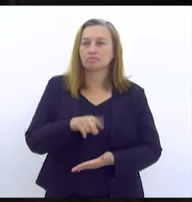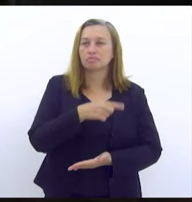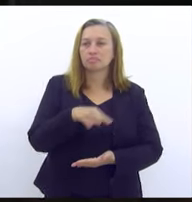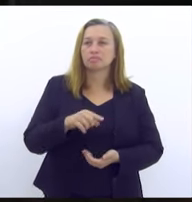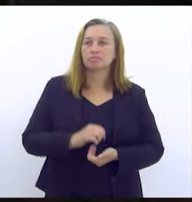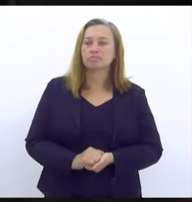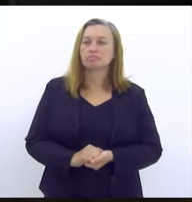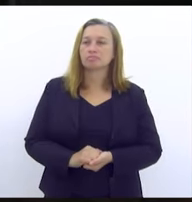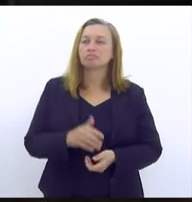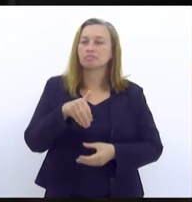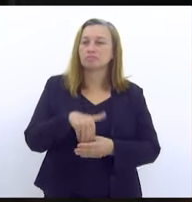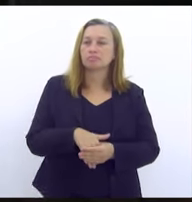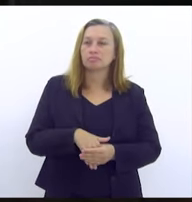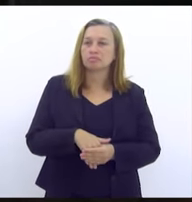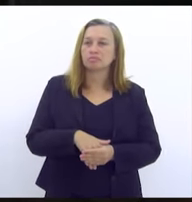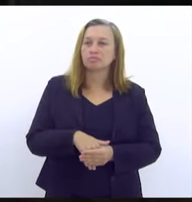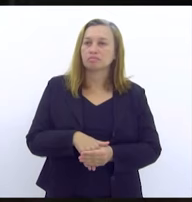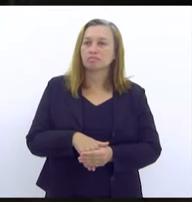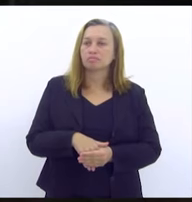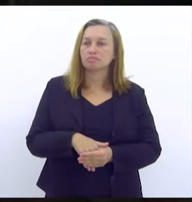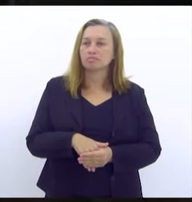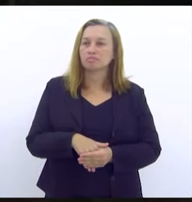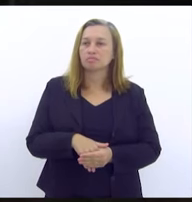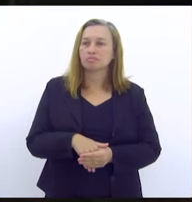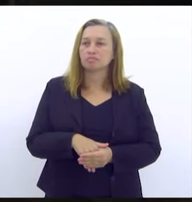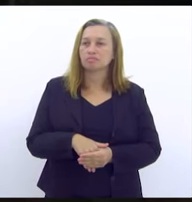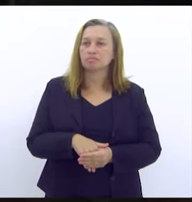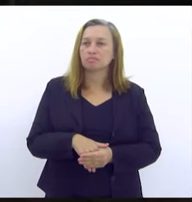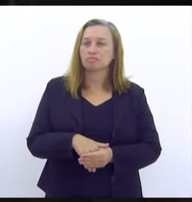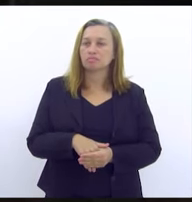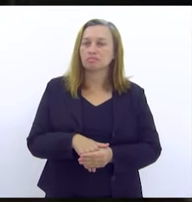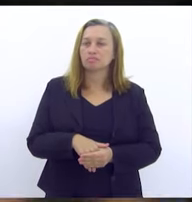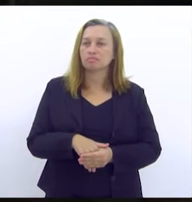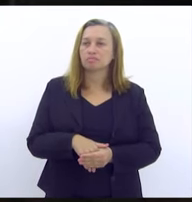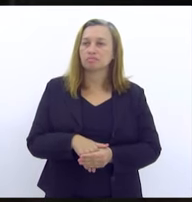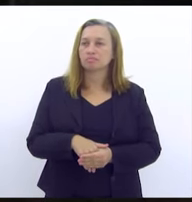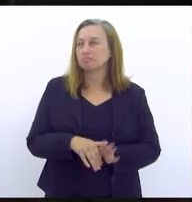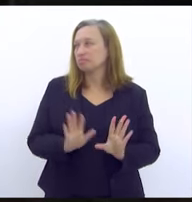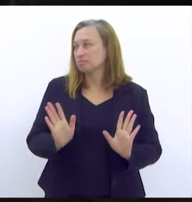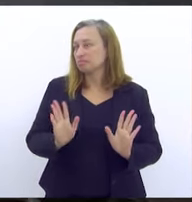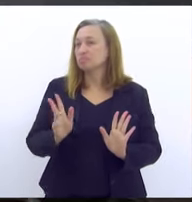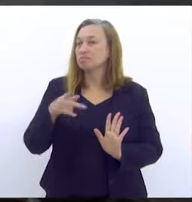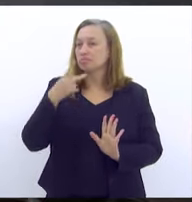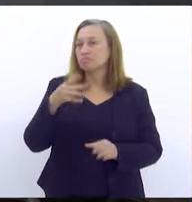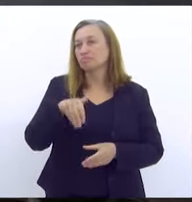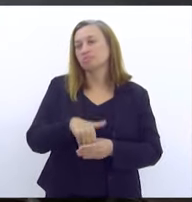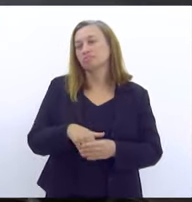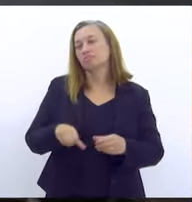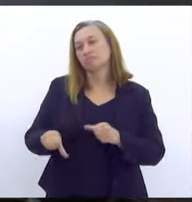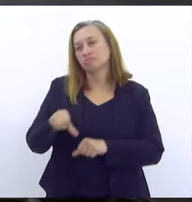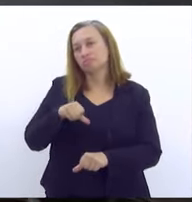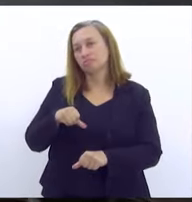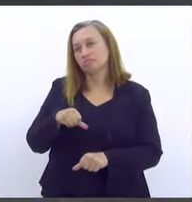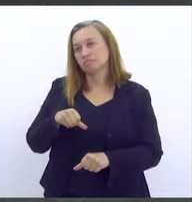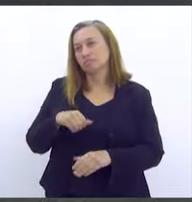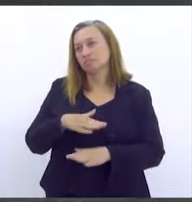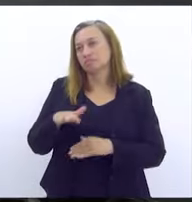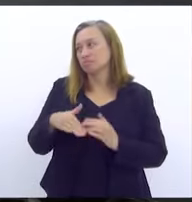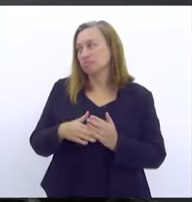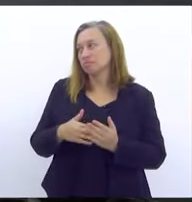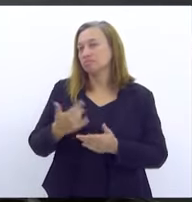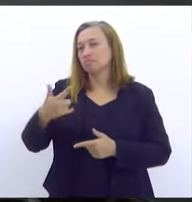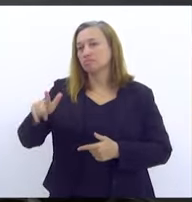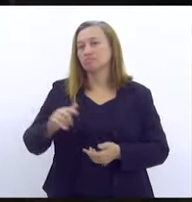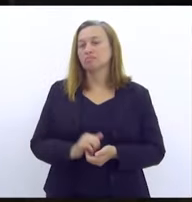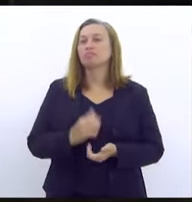rejeitado. Em votação. Em votação. Não, estou dizendo que eu estou votando contrário, como todas as outras.